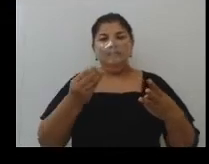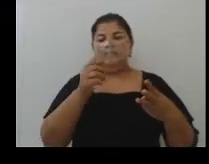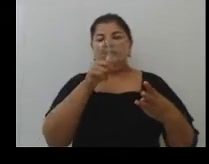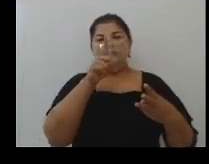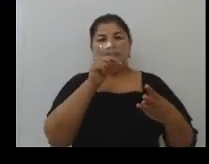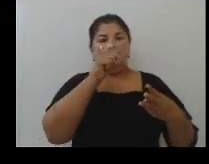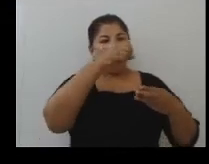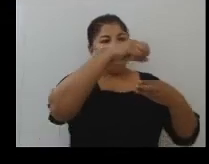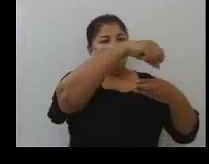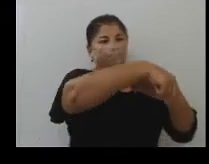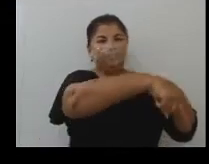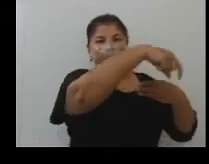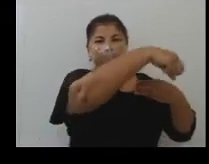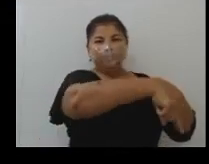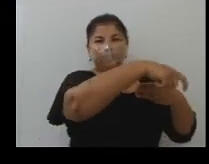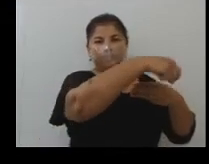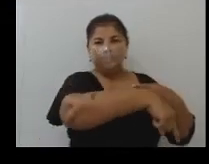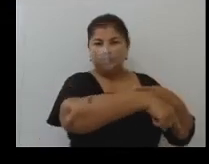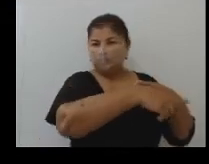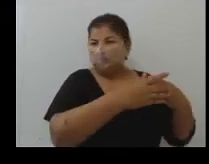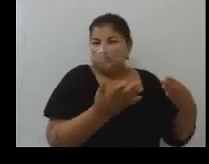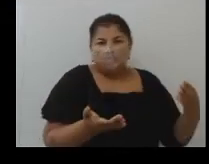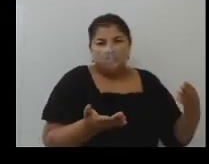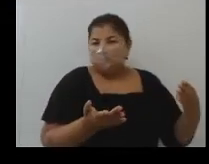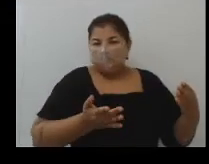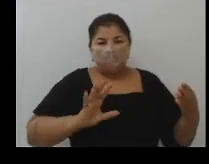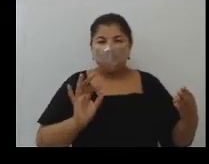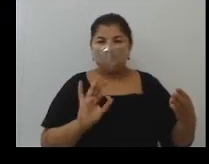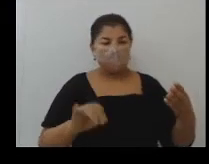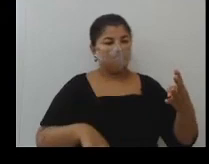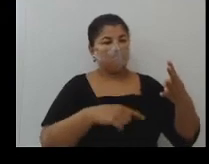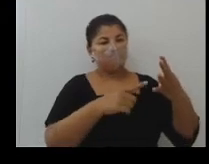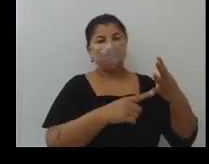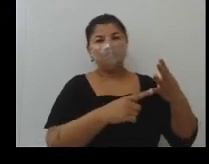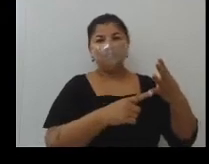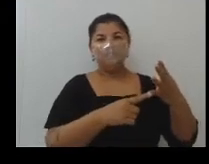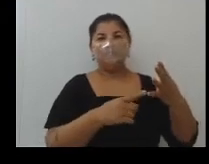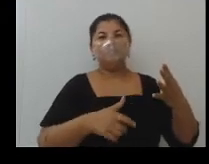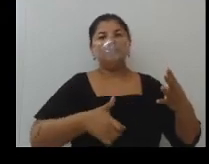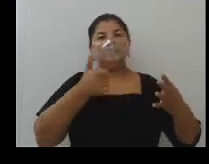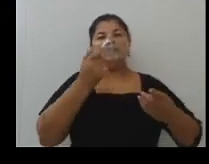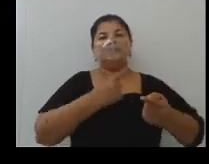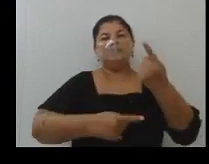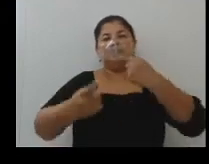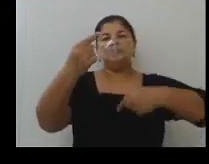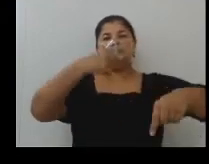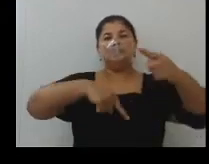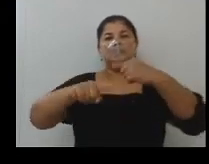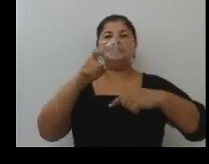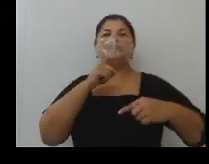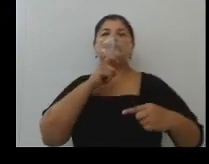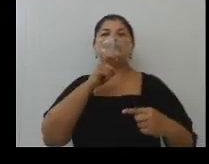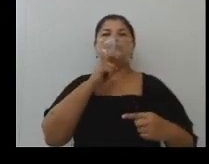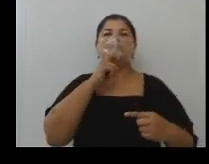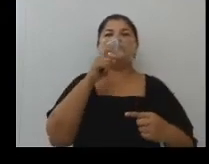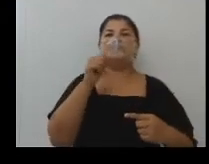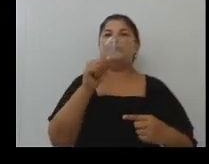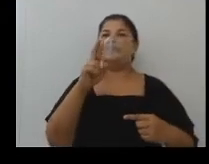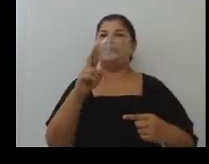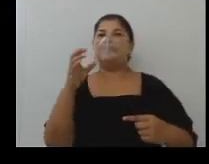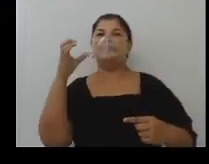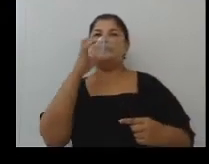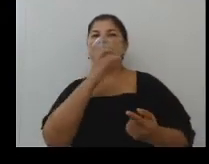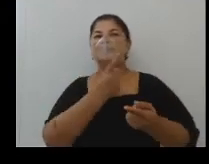fora do cômodo, isso não poupa energia. Facilita a circulação das correntes de ar frio e ar quente dentro do cômodo.